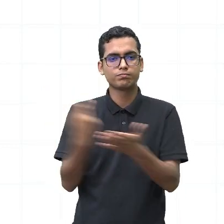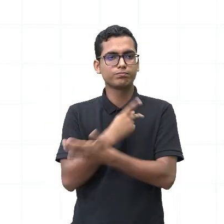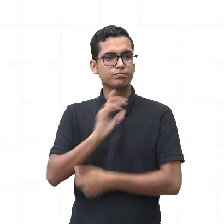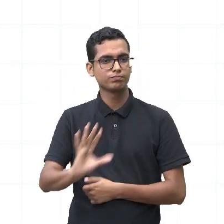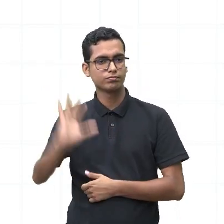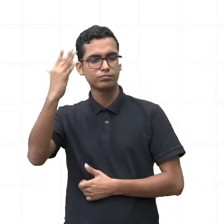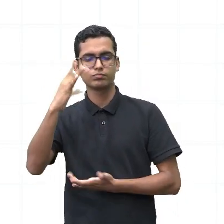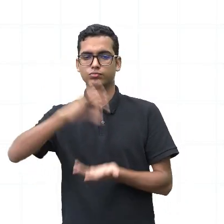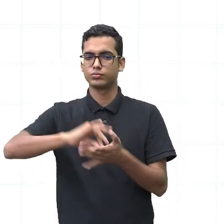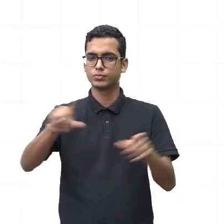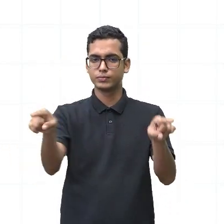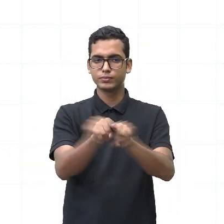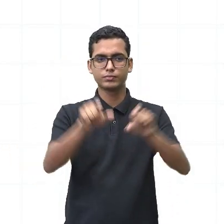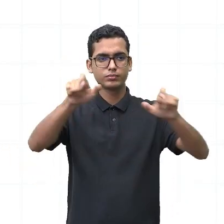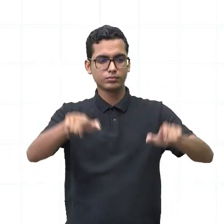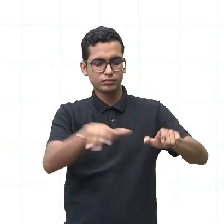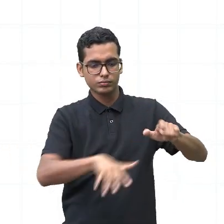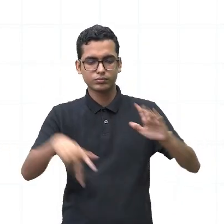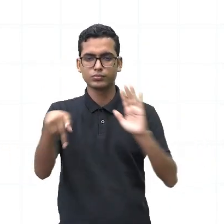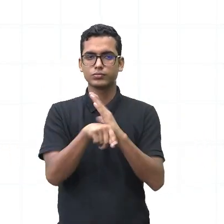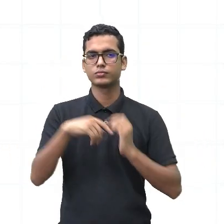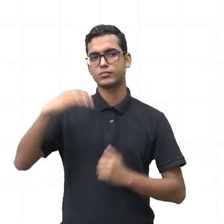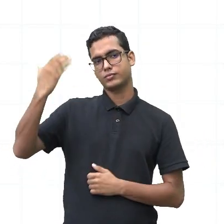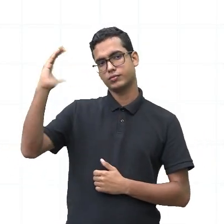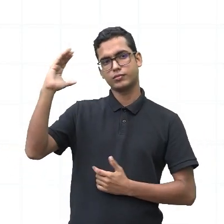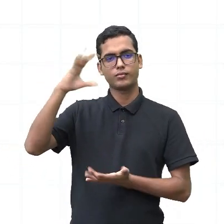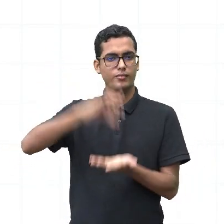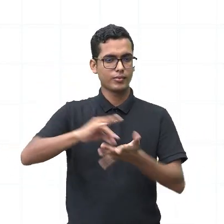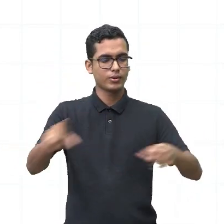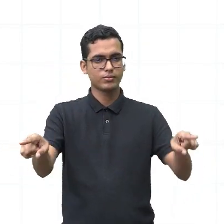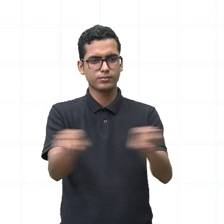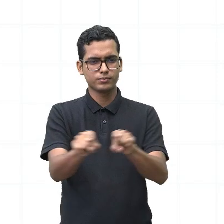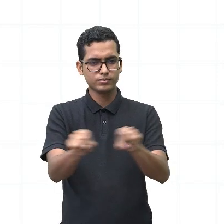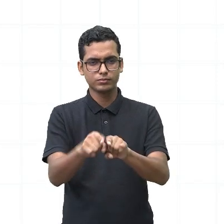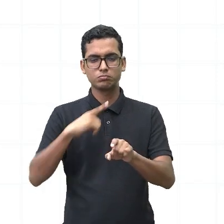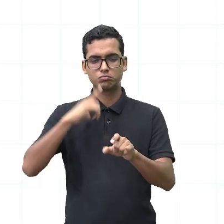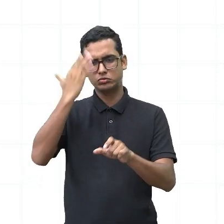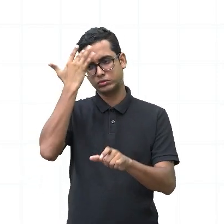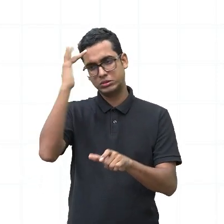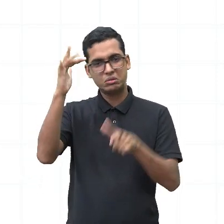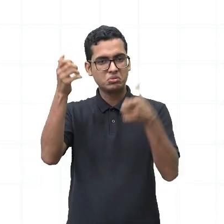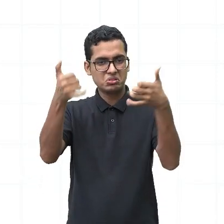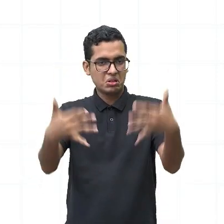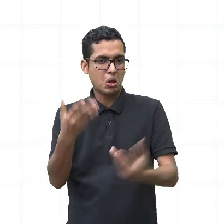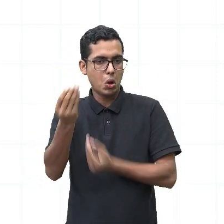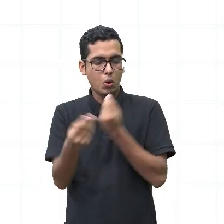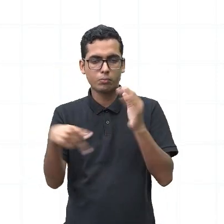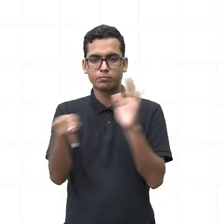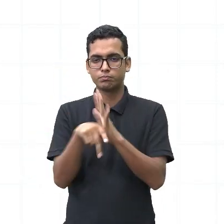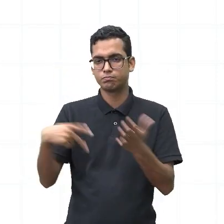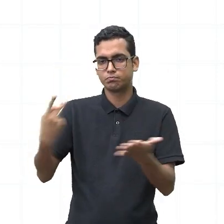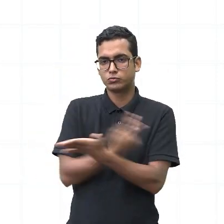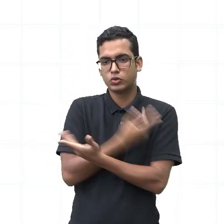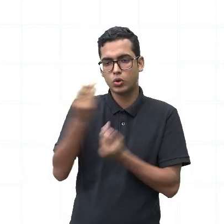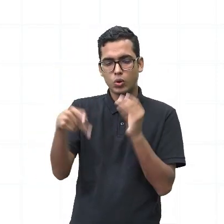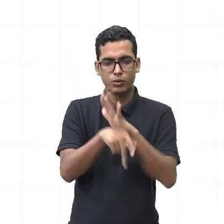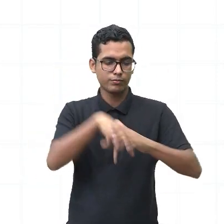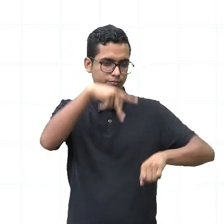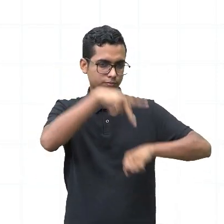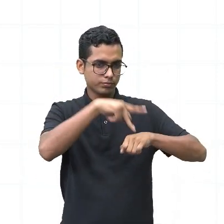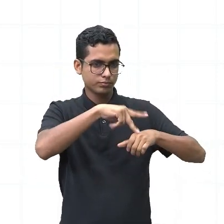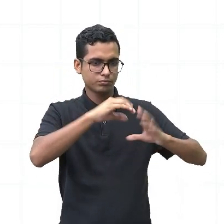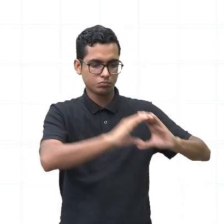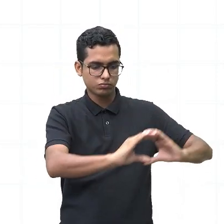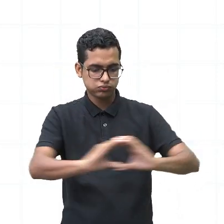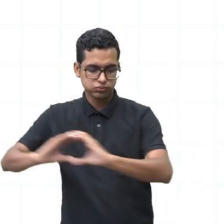interrogações aí no campo científico, principalmente porque ninguém sabia explicar o que acontecia. Como é que as rochas saíram no lugar? Eu